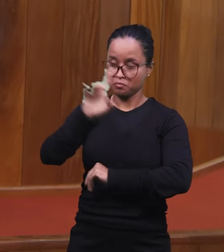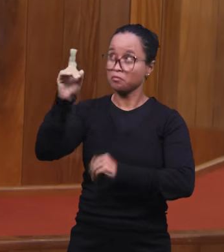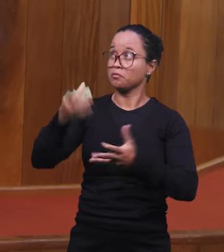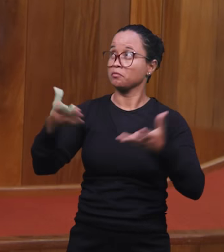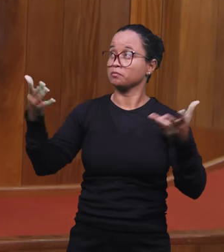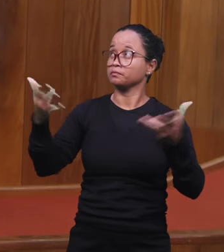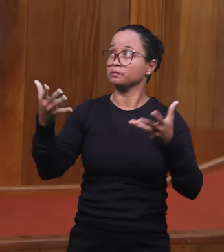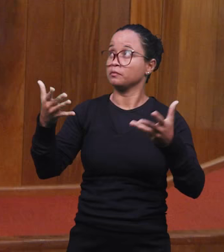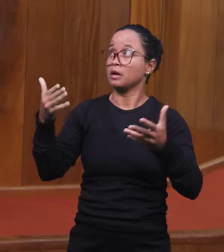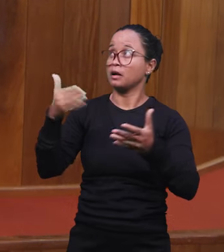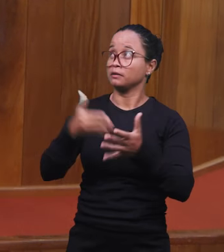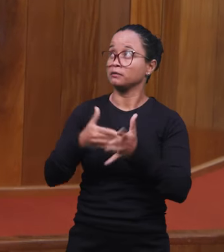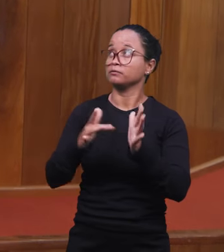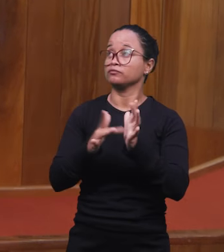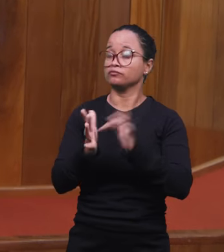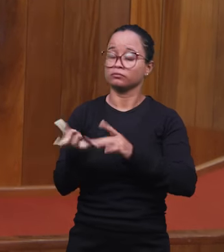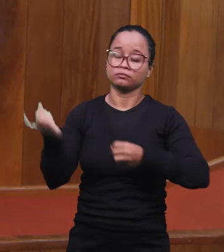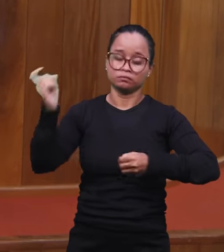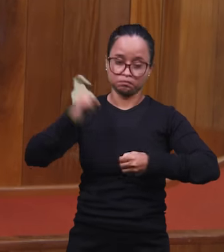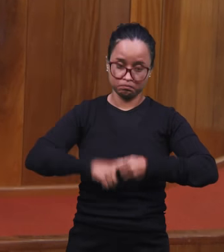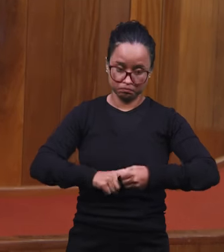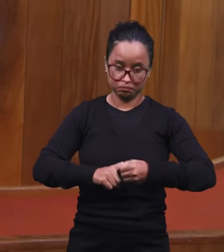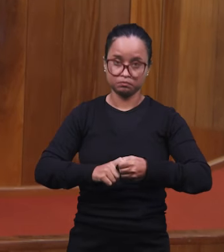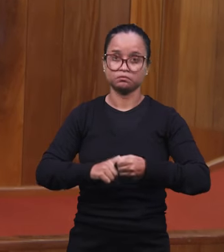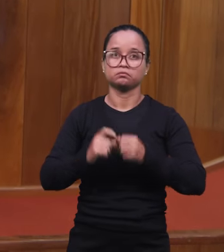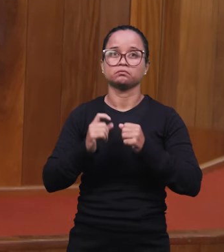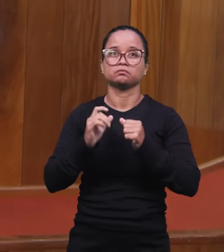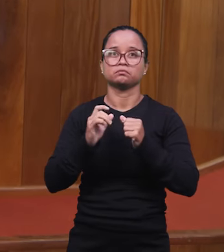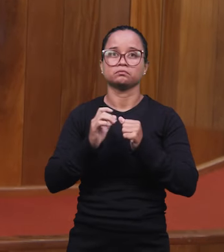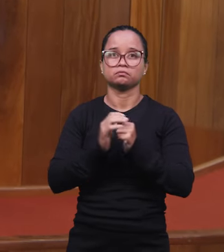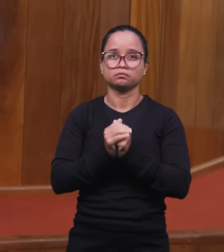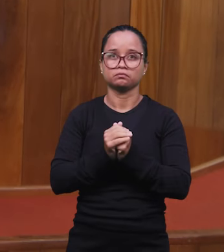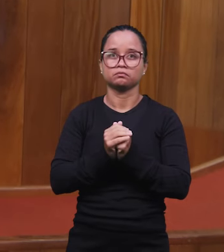Deus, hoje e até a volta gloriosa do Senhor